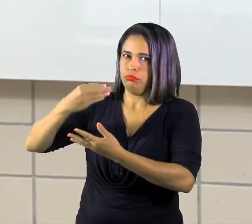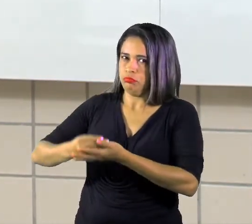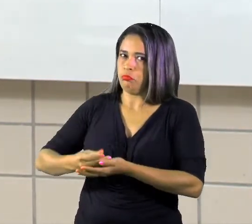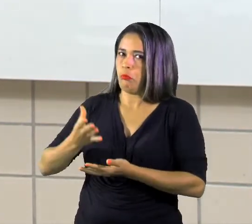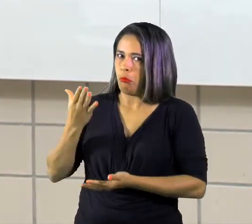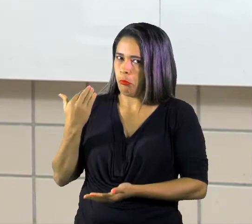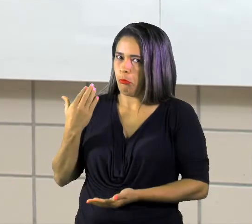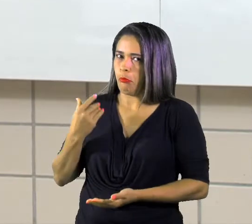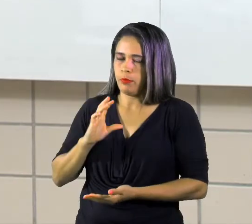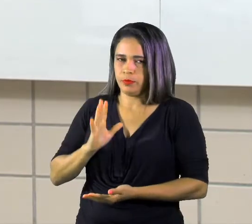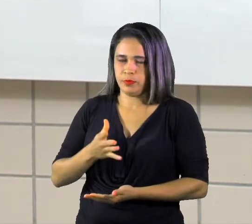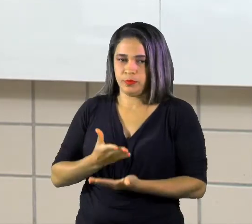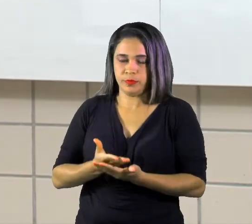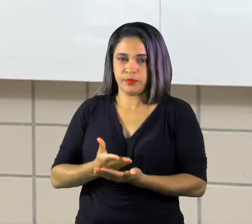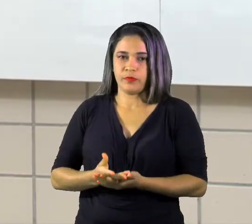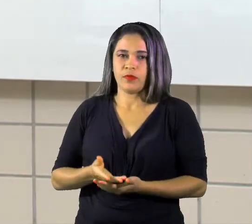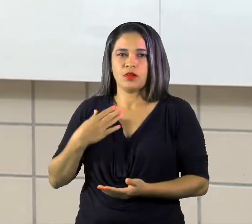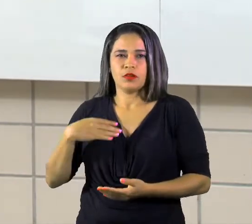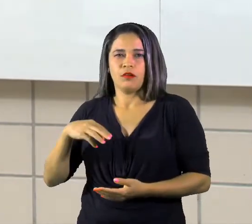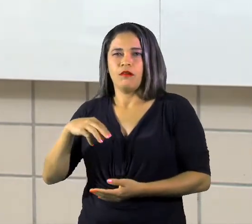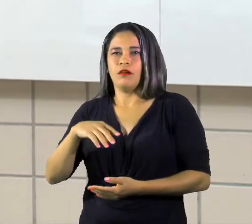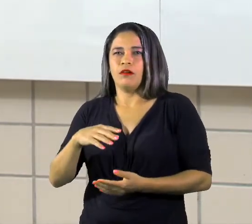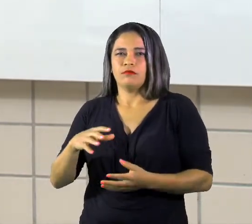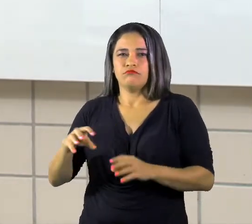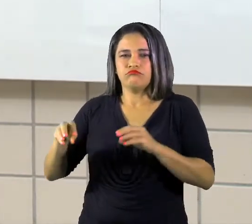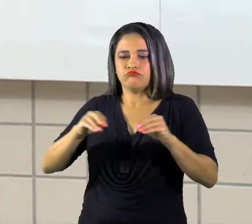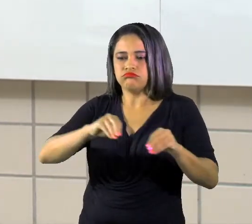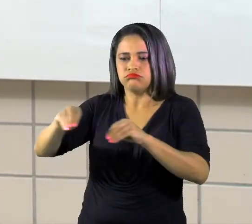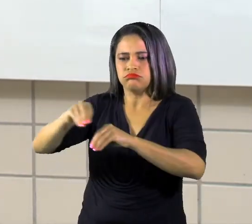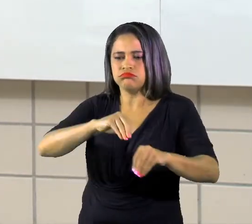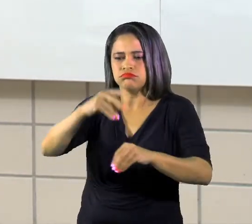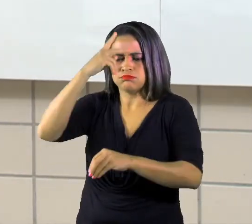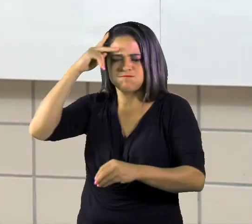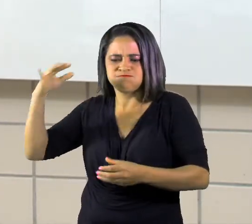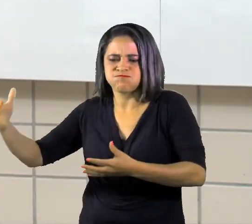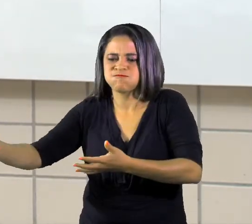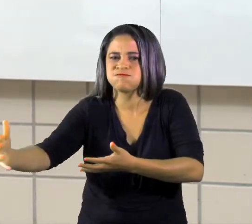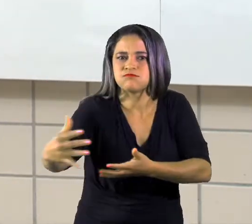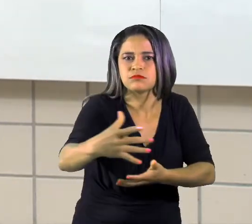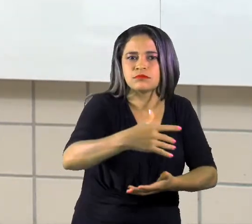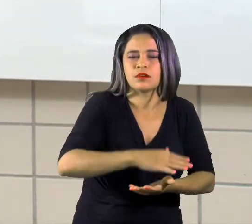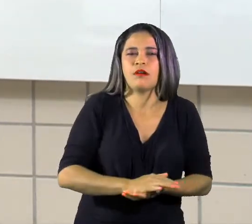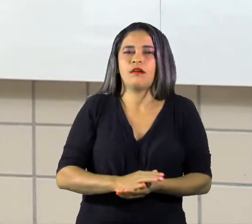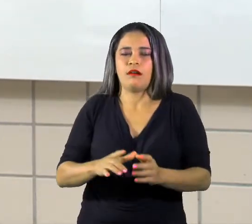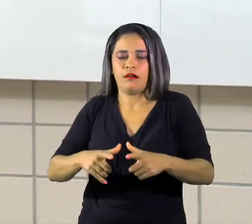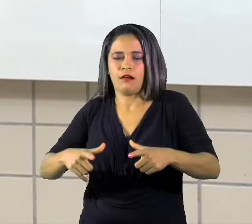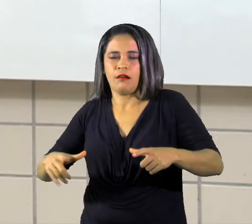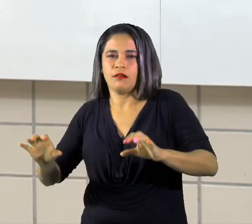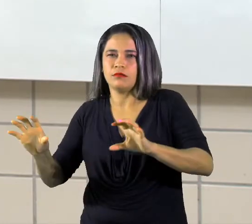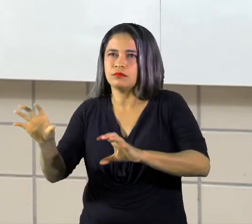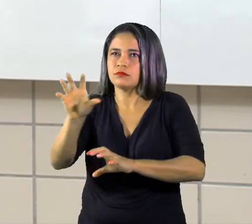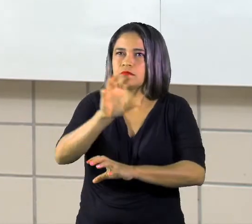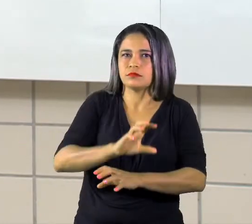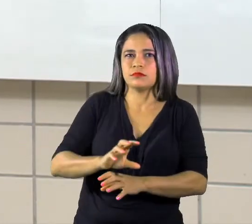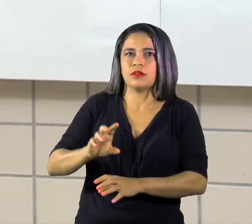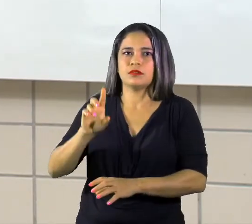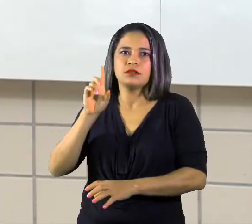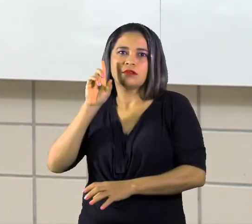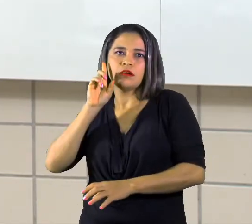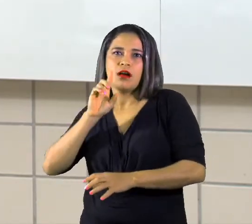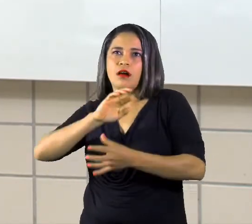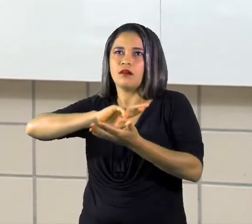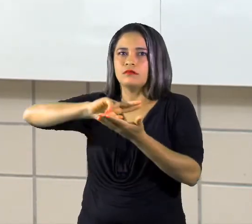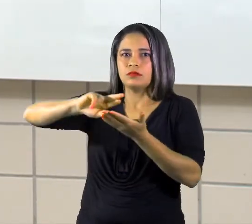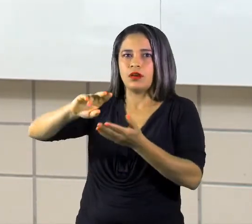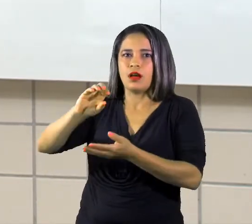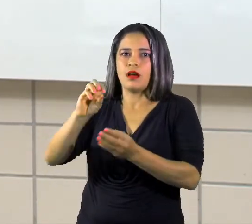Nós vimos sobre a questão de fluxos migratórios, vimos sobre a questão de grandes organizações internacionais, lembra? A ONU é uma